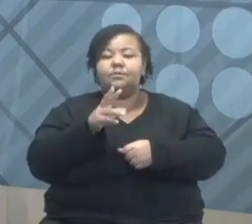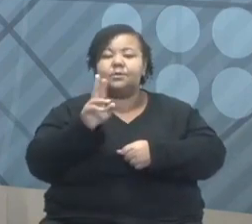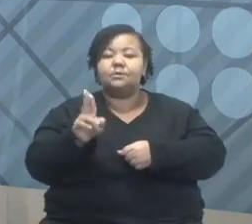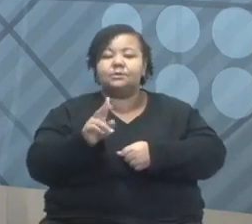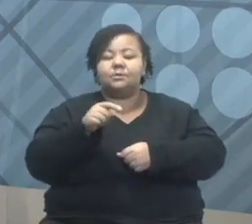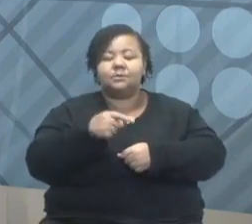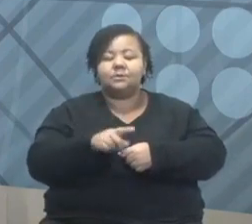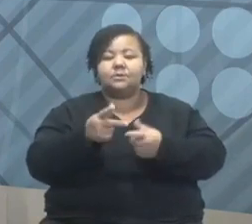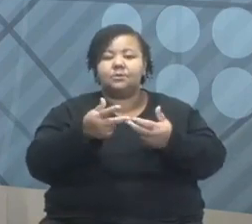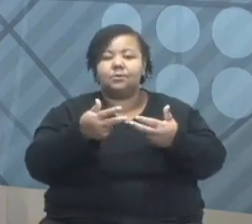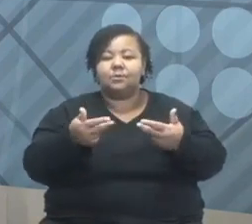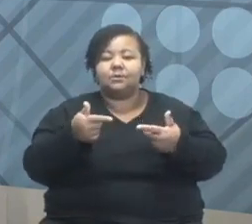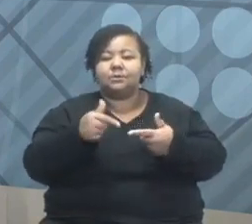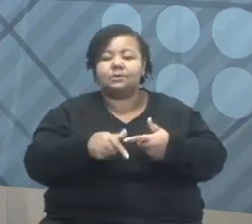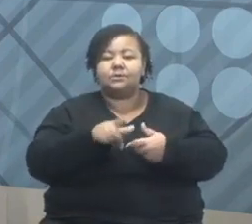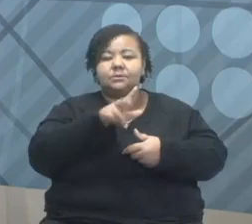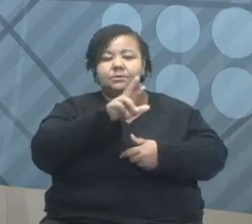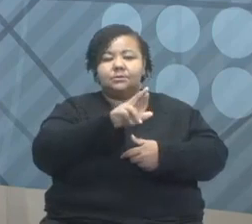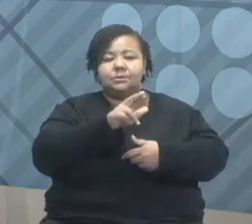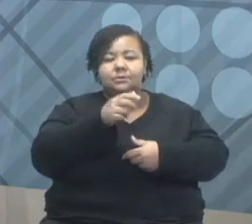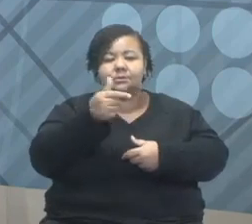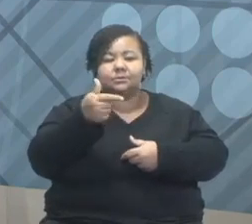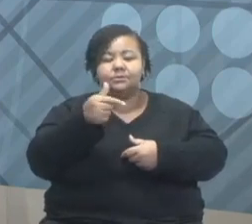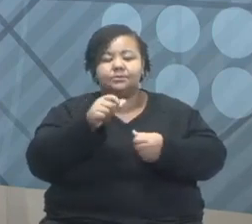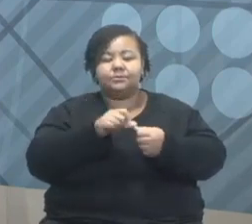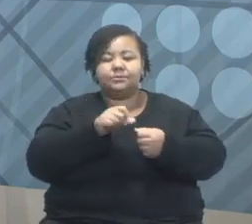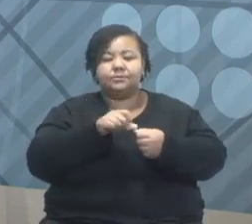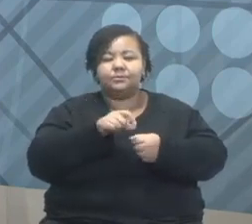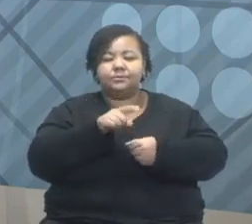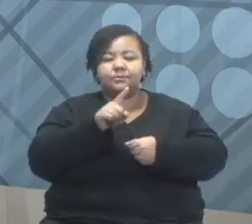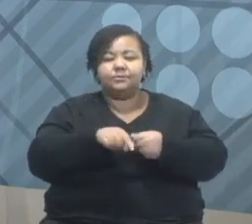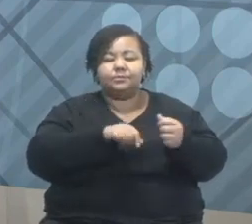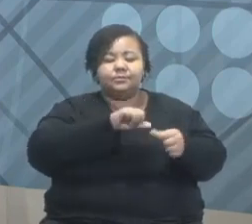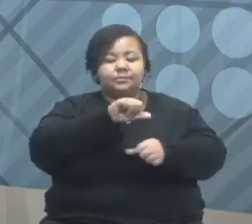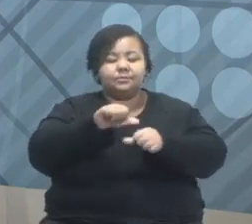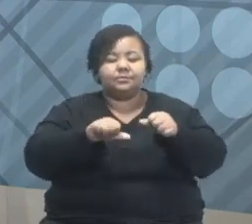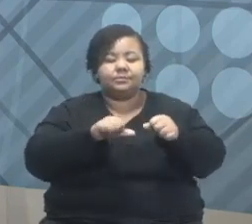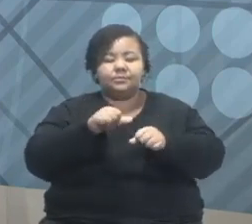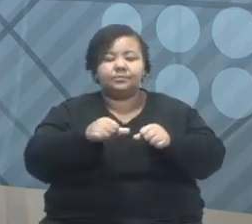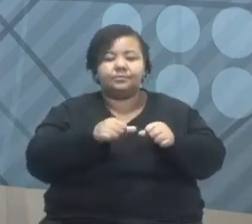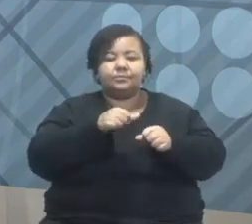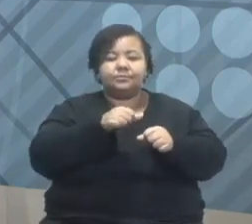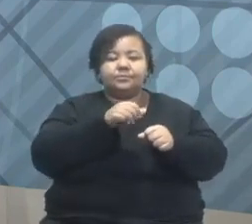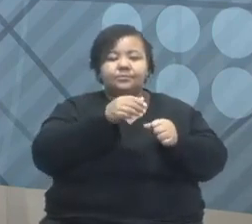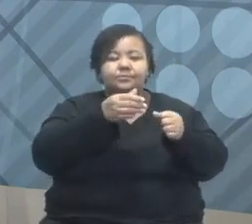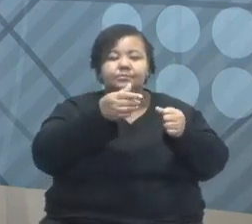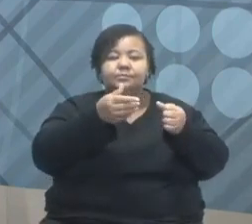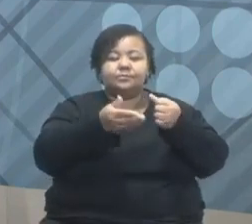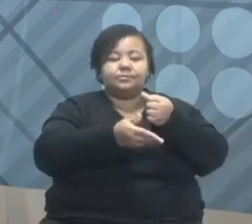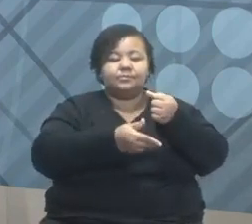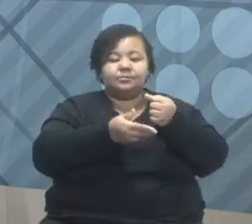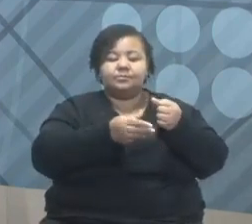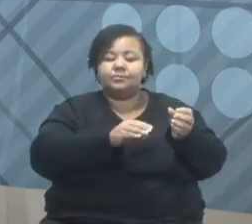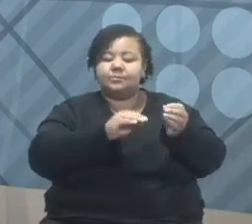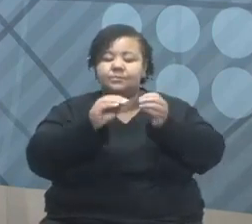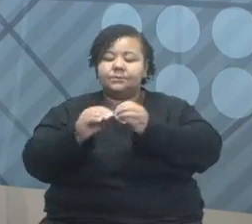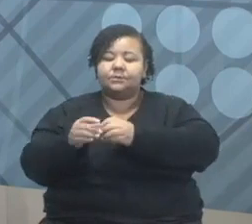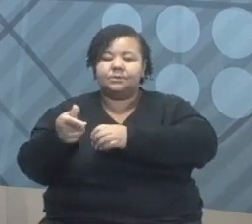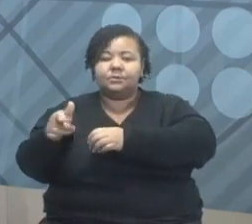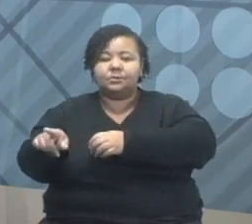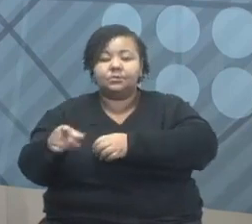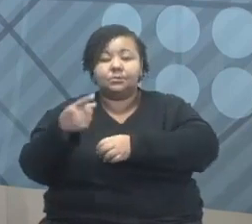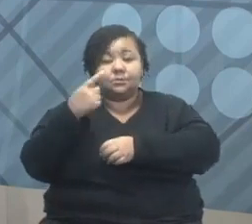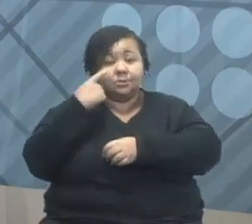componentes do R2, realizamos essa mudança de uma base para outra. Então, veja nesse caso como foi realizado